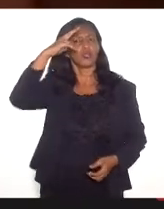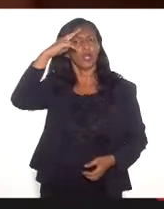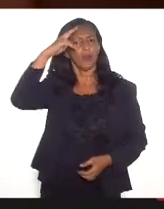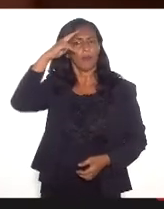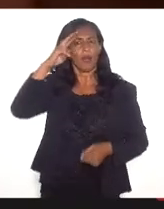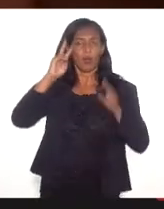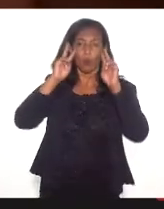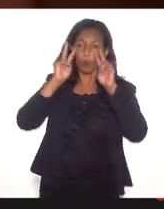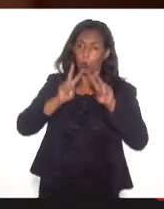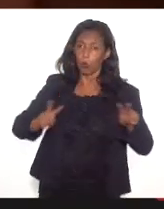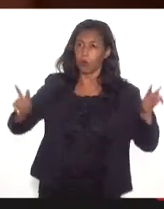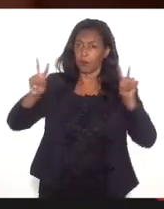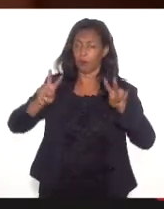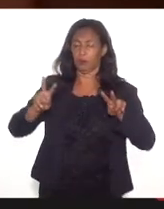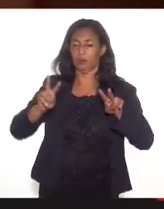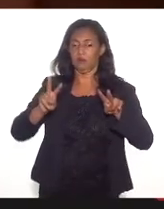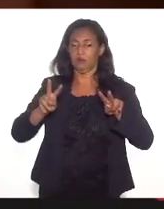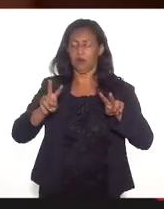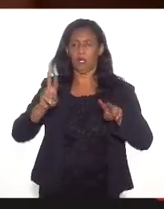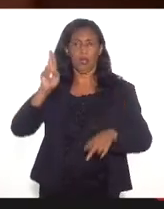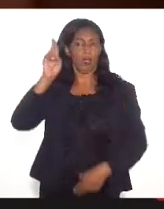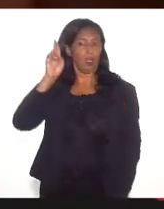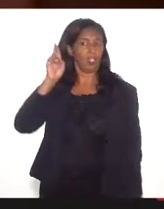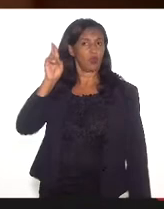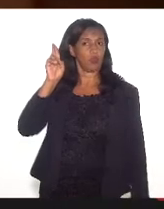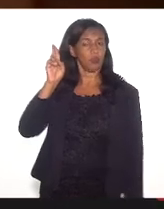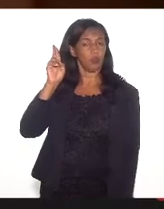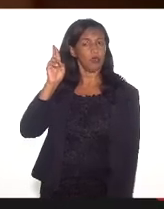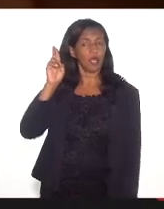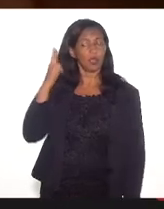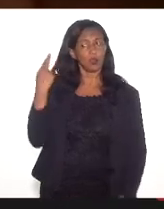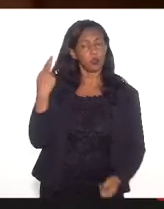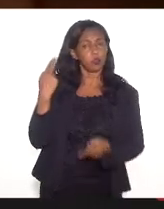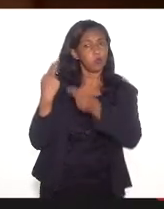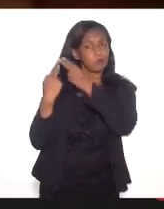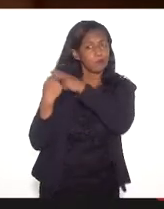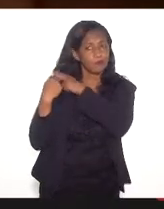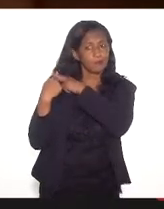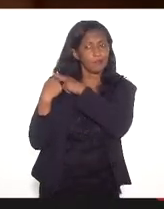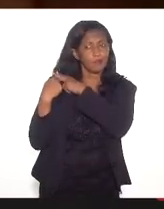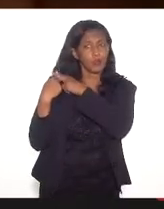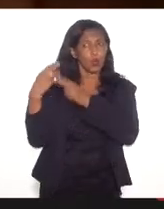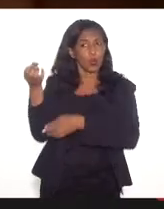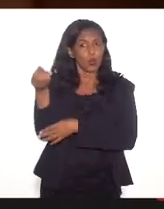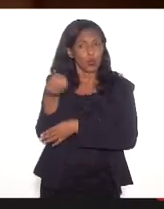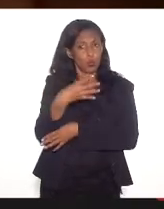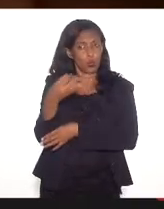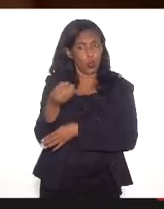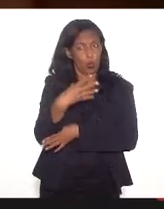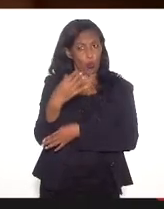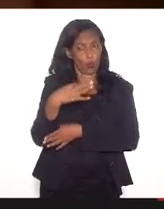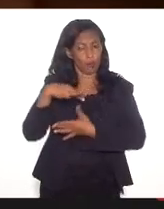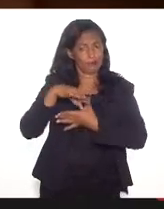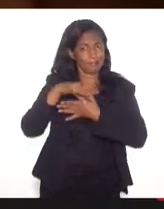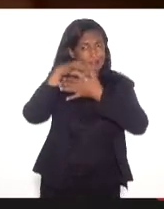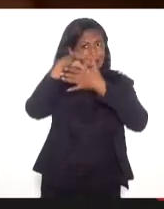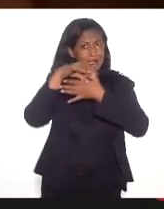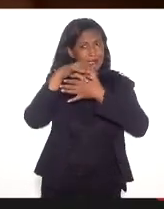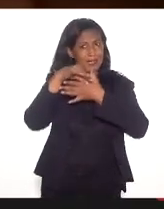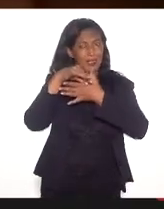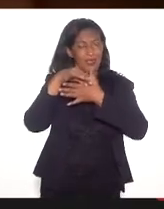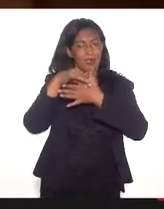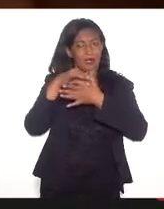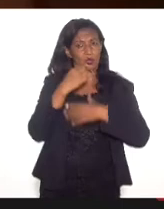dimensão também. Ou seja, as responsabilidades do novo efetivo no Palácio Guanabara que parece dar